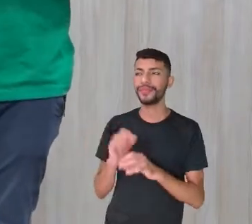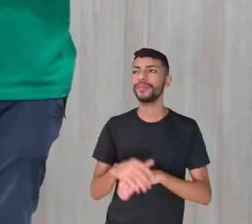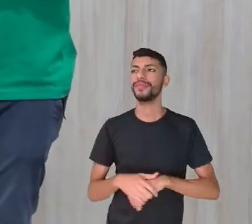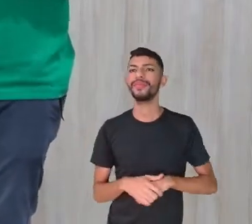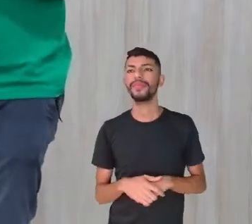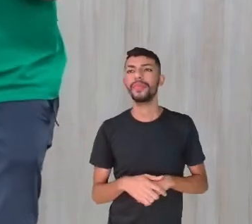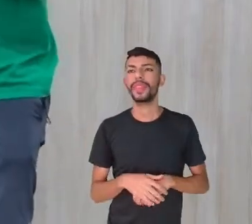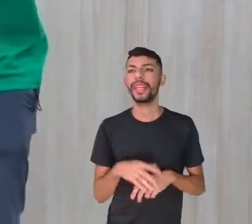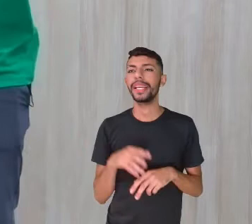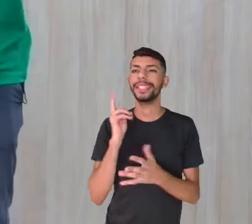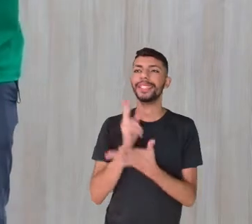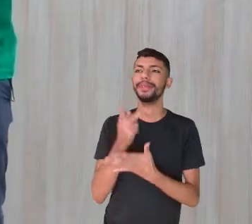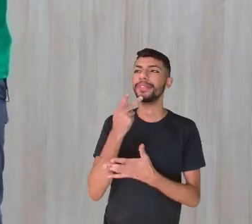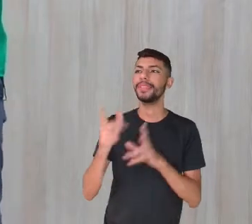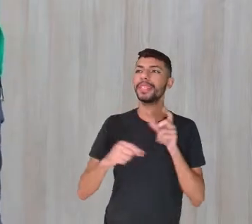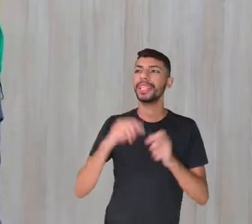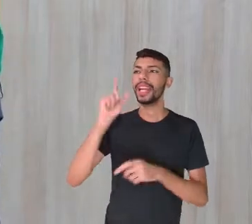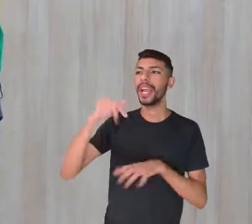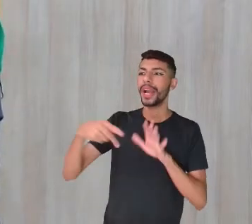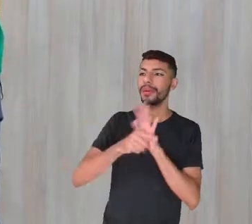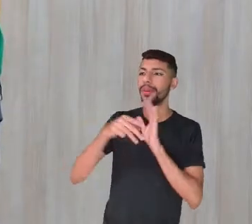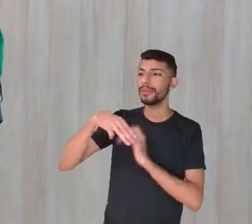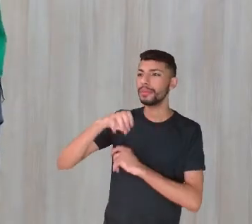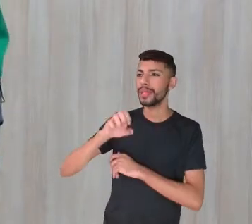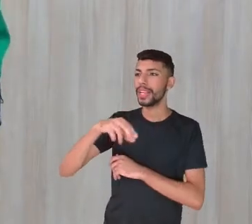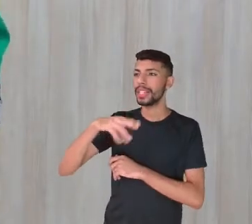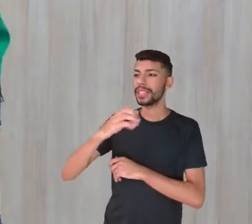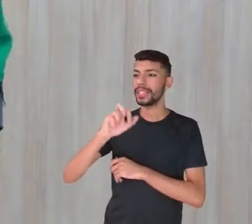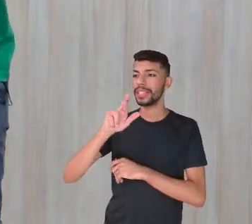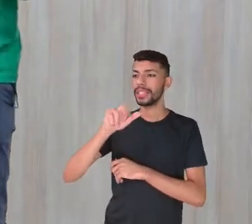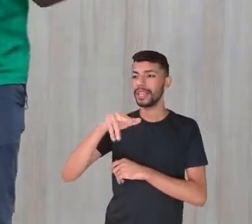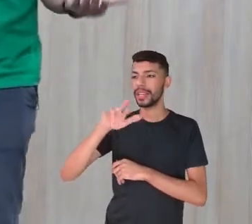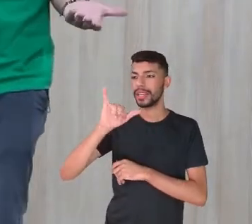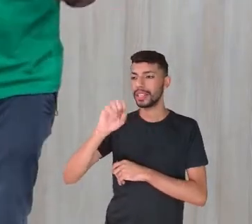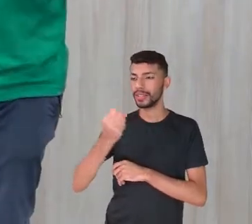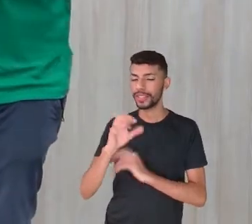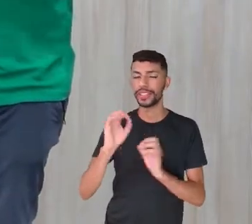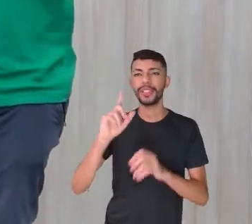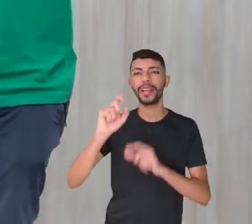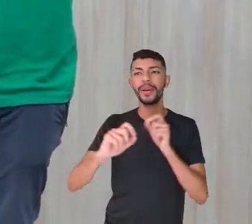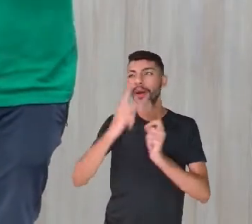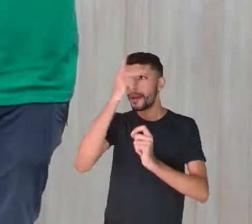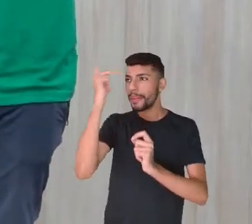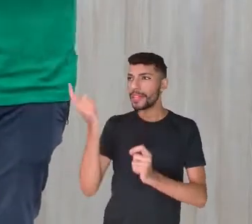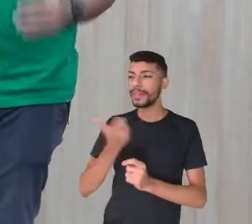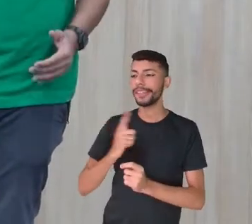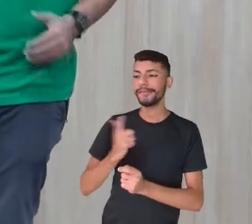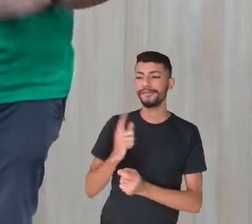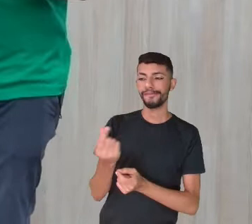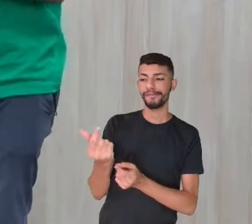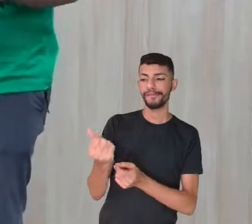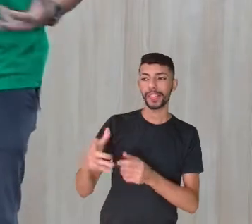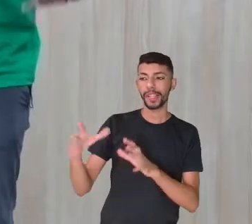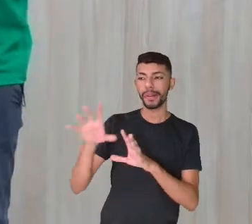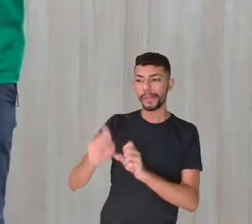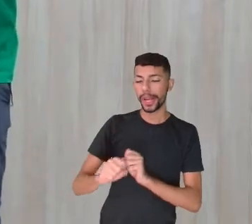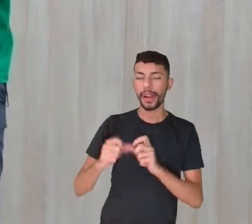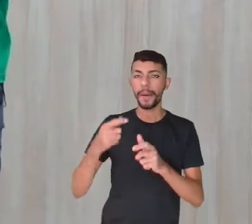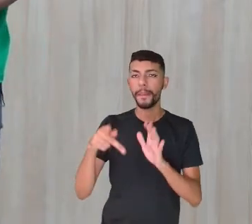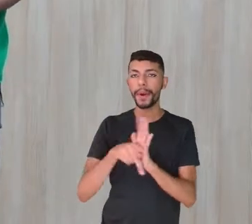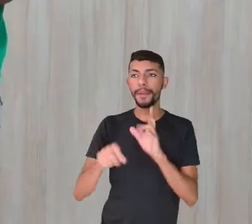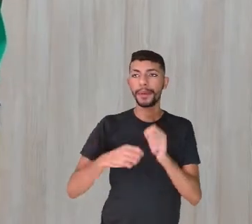eu costumo chamar de mercenário, né, eram mercenários, eram pessoas que recebiam dinheiro para ir ali explorar, para